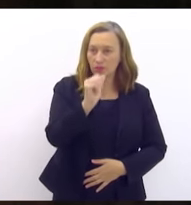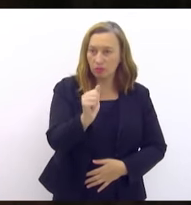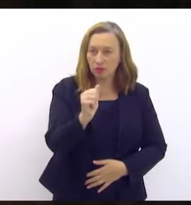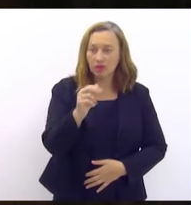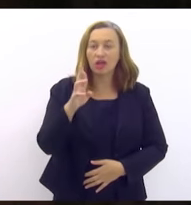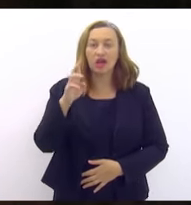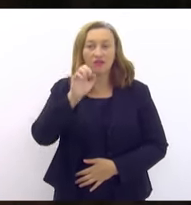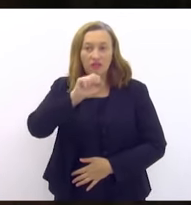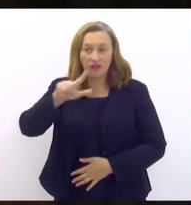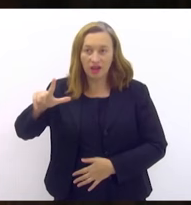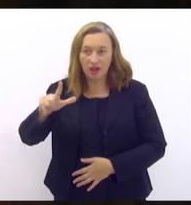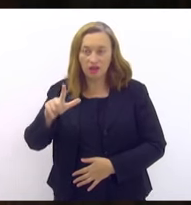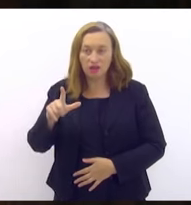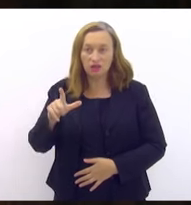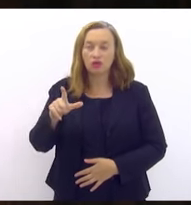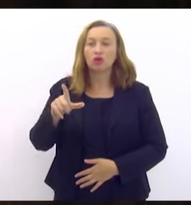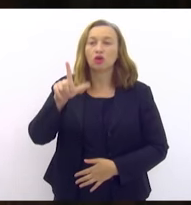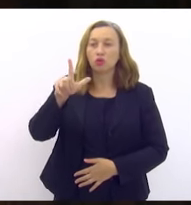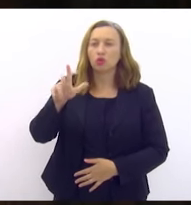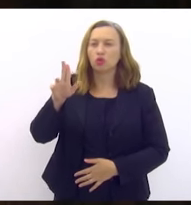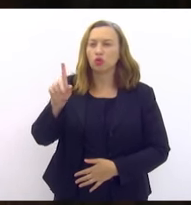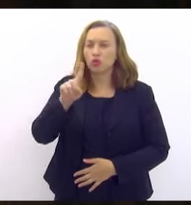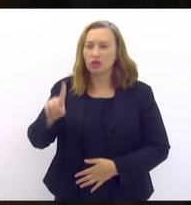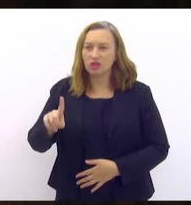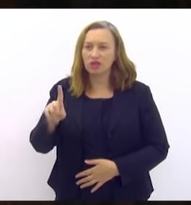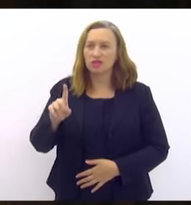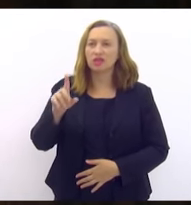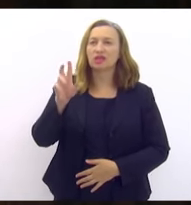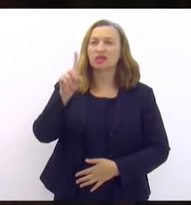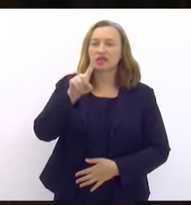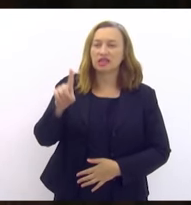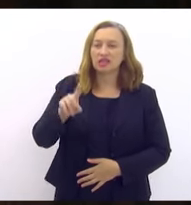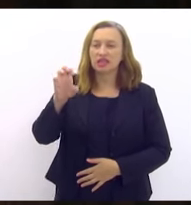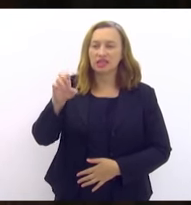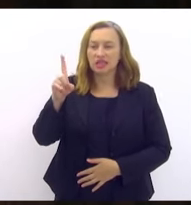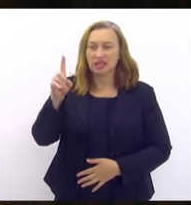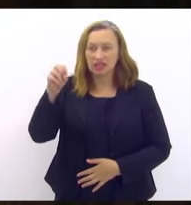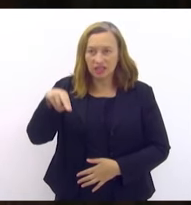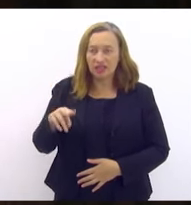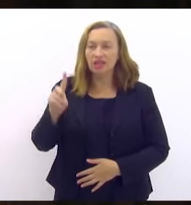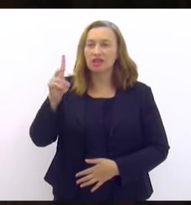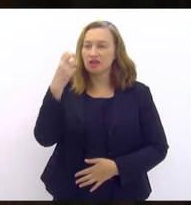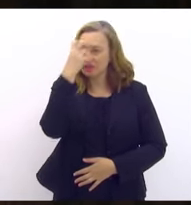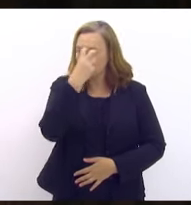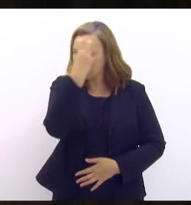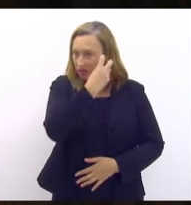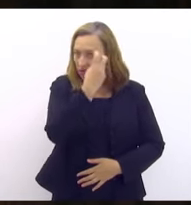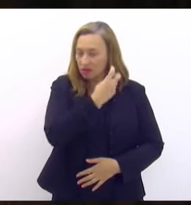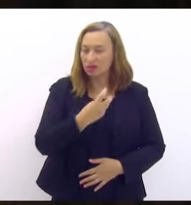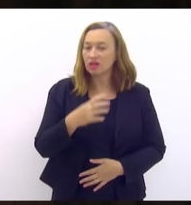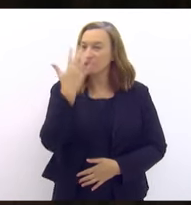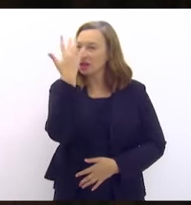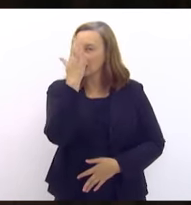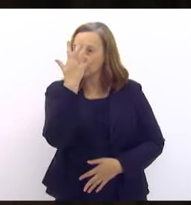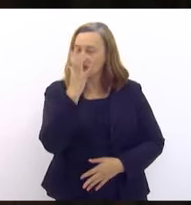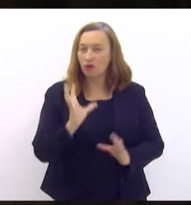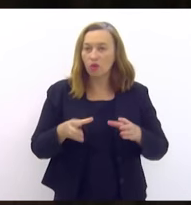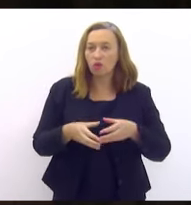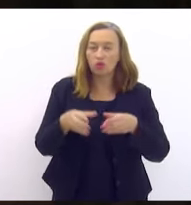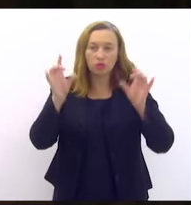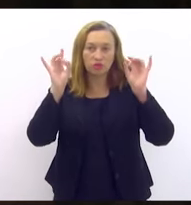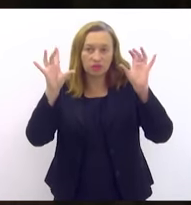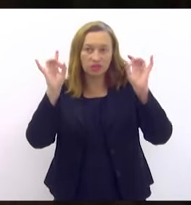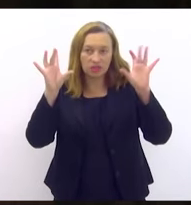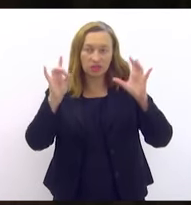Rafael Nobre Lu Cláudio Ribeiro zeid e Verônica Lima que dispõe sobre o o fomento ao carnaval para o grupo especial e